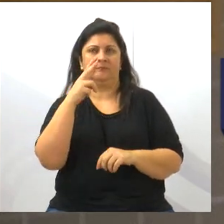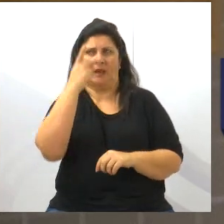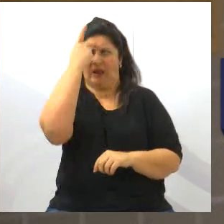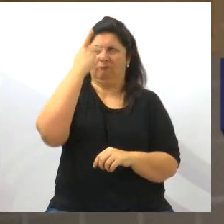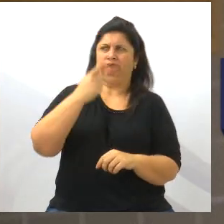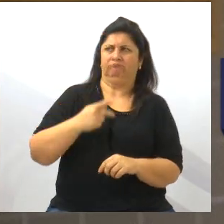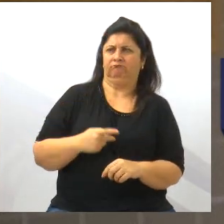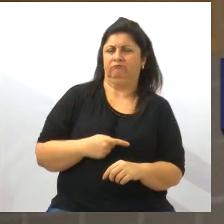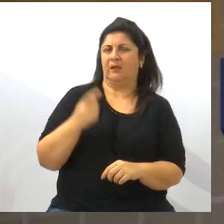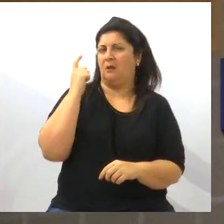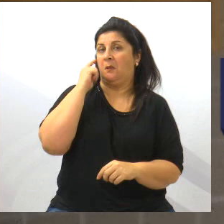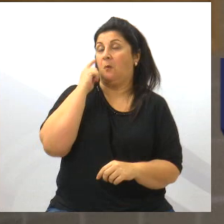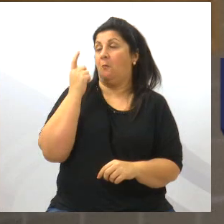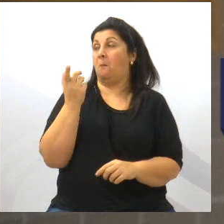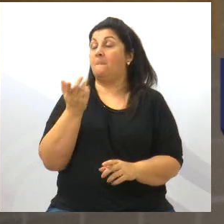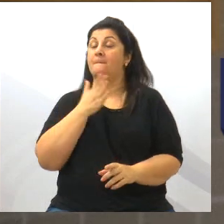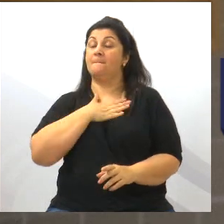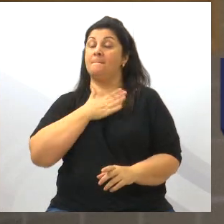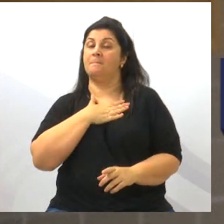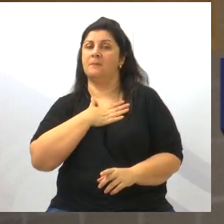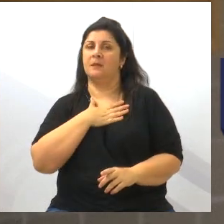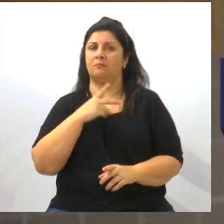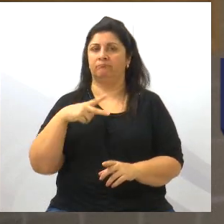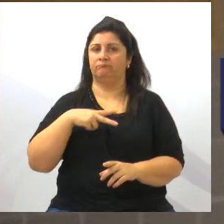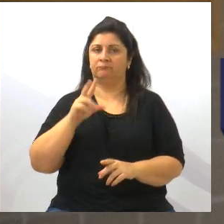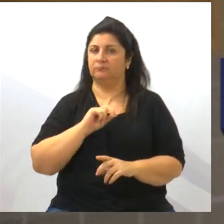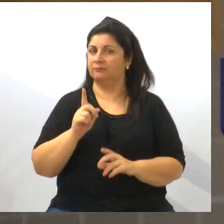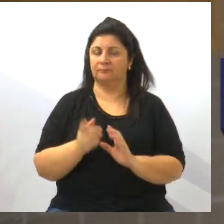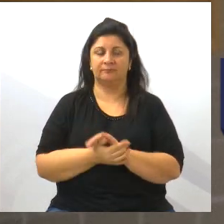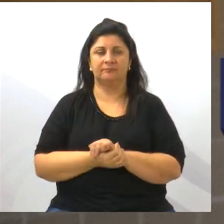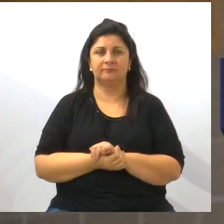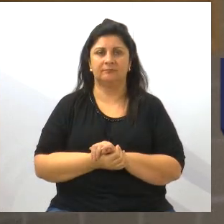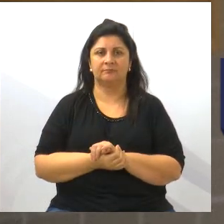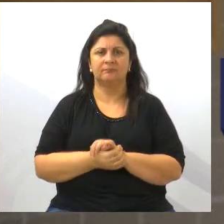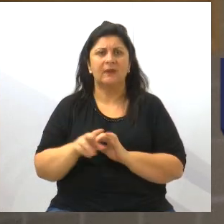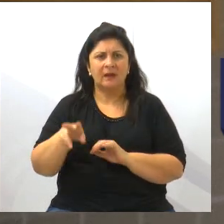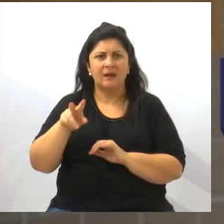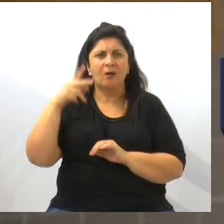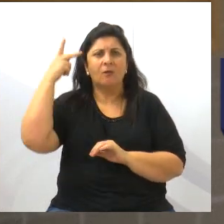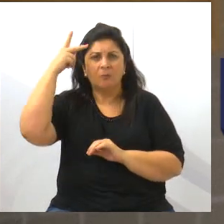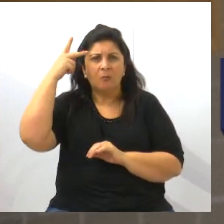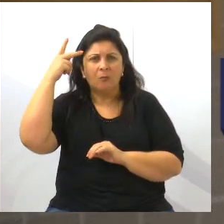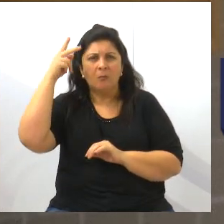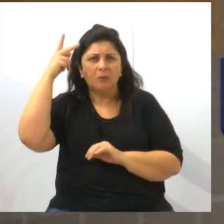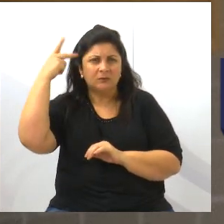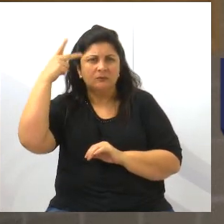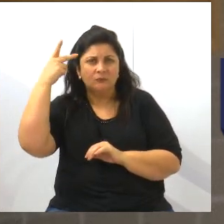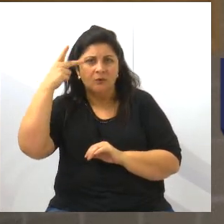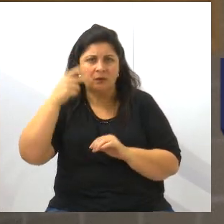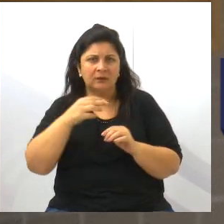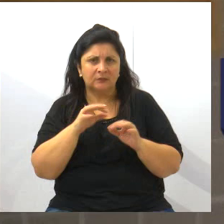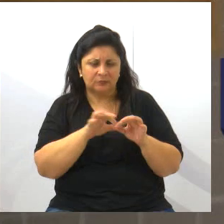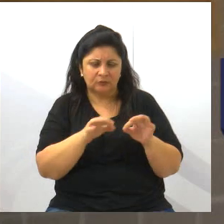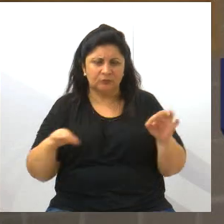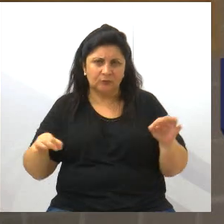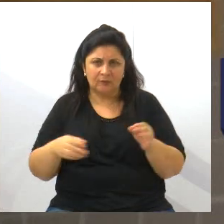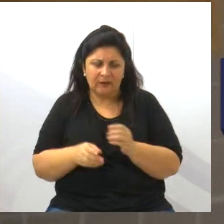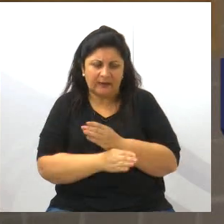umbigo, só para os próprios interesses. A história de um rato, de uma fazenda,